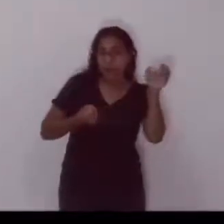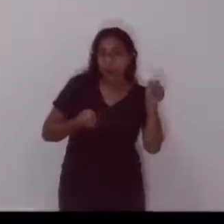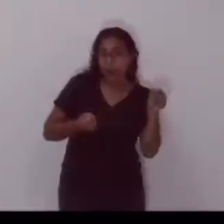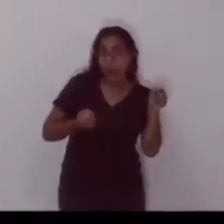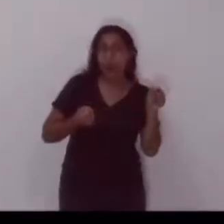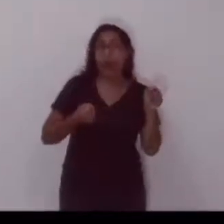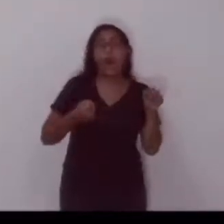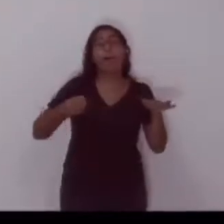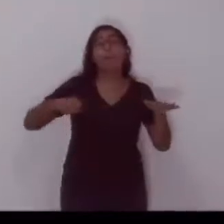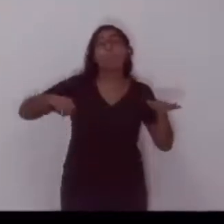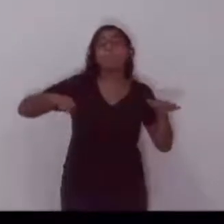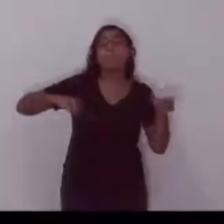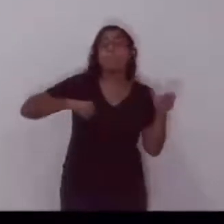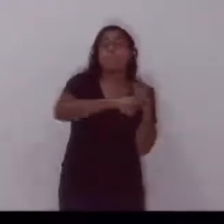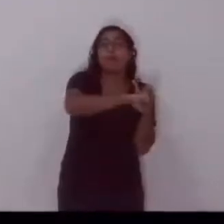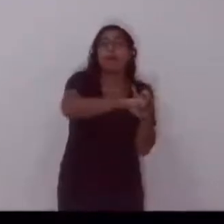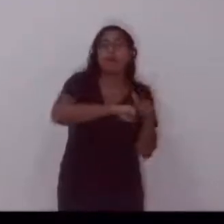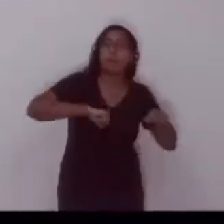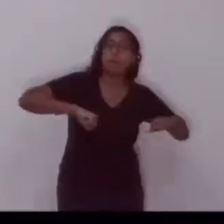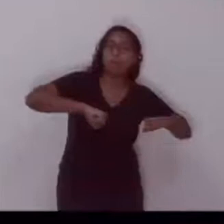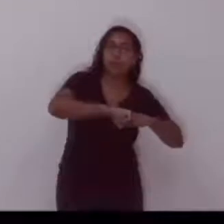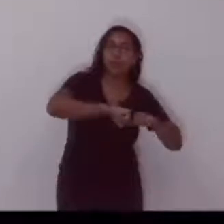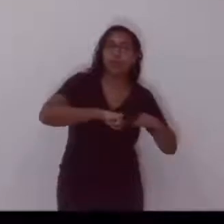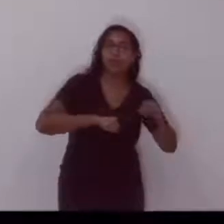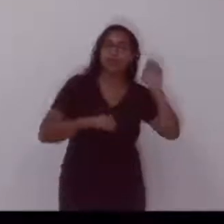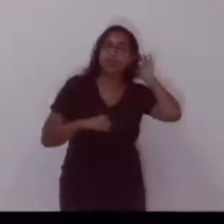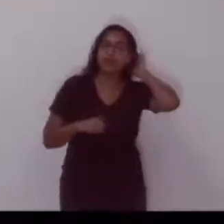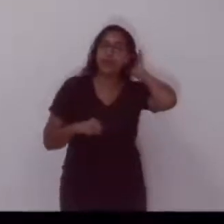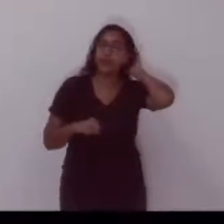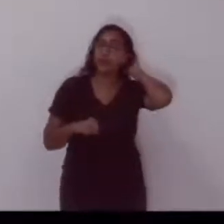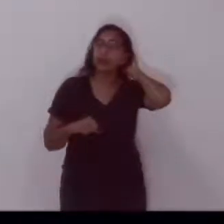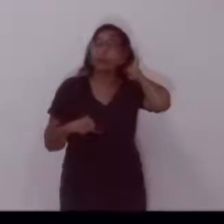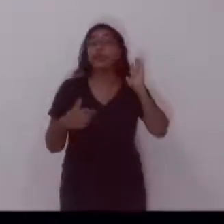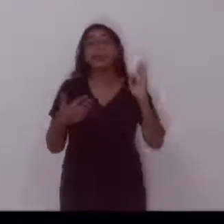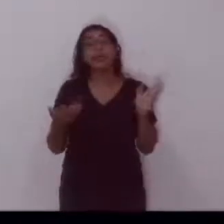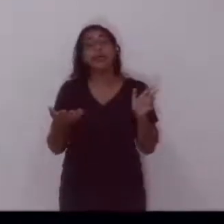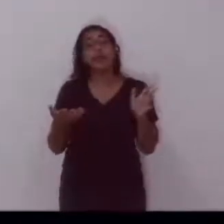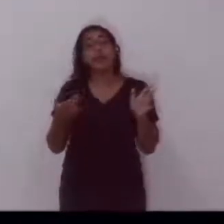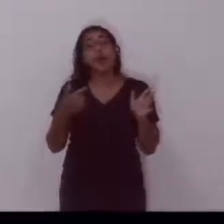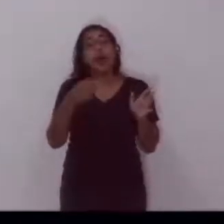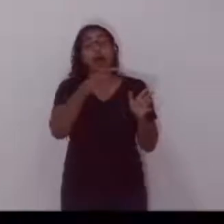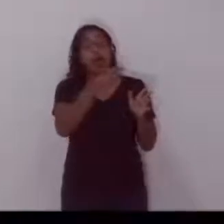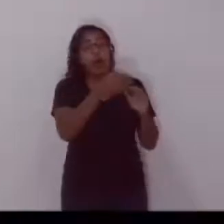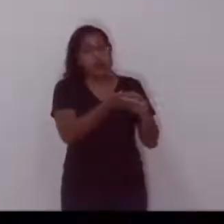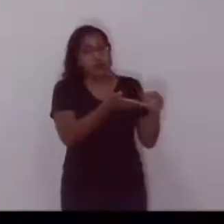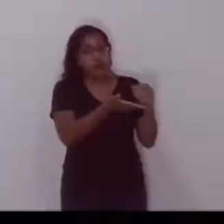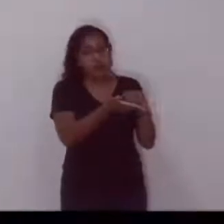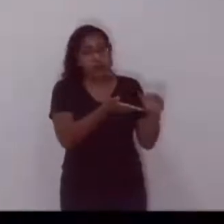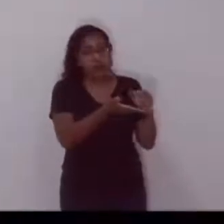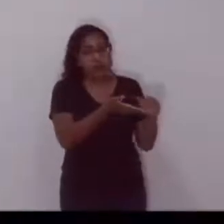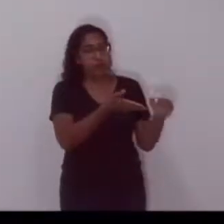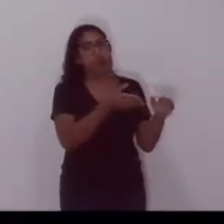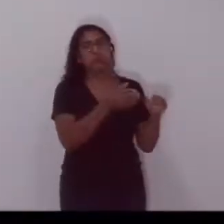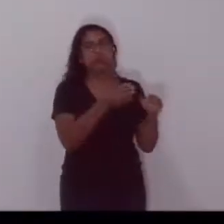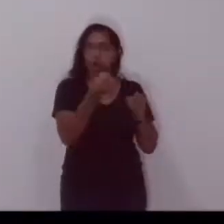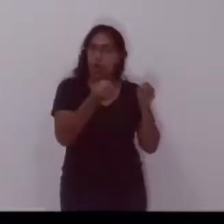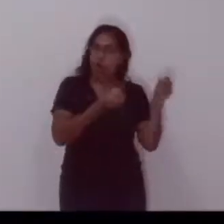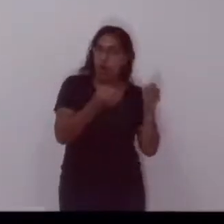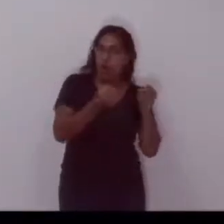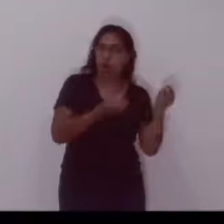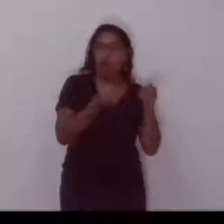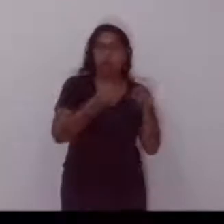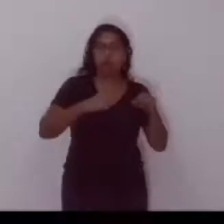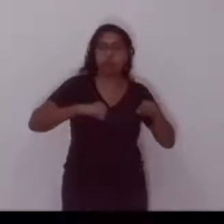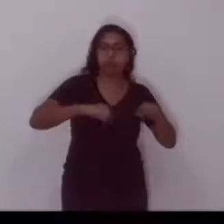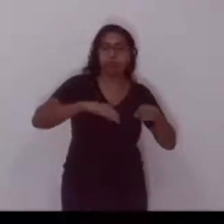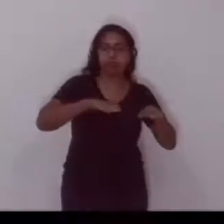Existe um pré-projeto, e aqui, sendo bem justo, vou fazer um elogio para o pessoal da Secretaria de Trânsito, que me atendeu prontamente. Eu